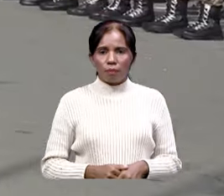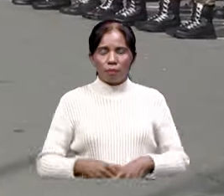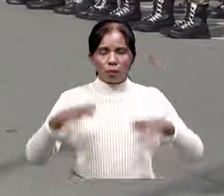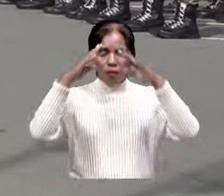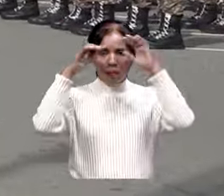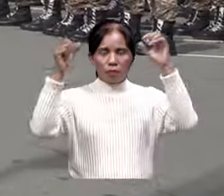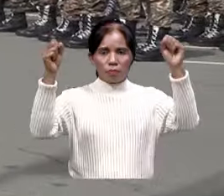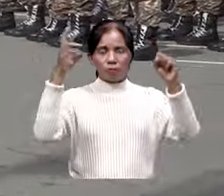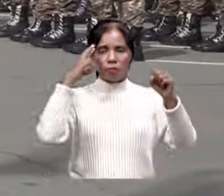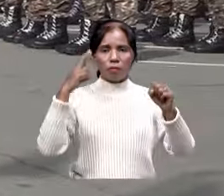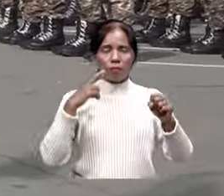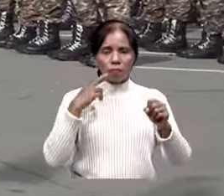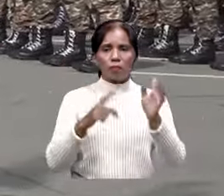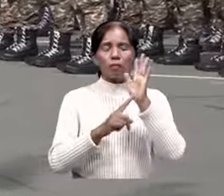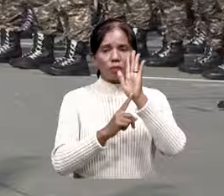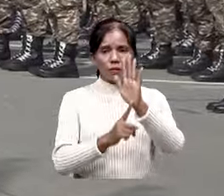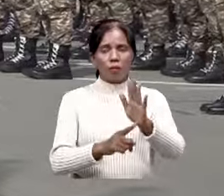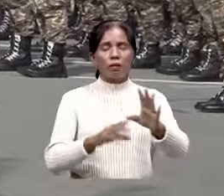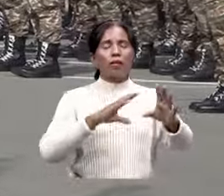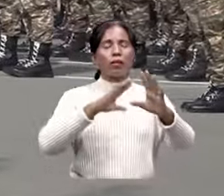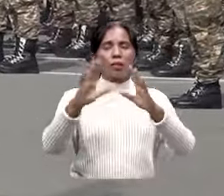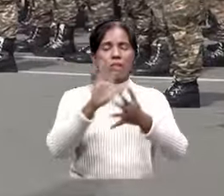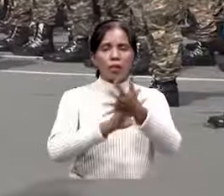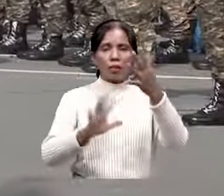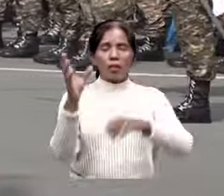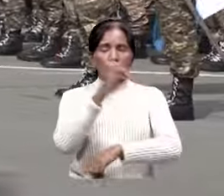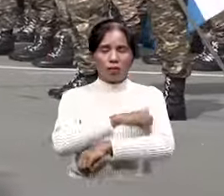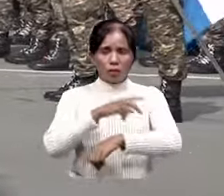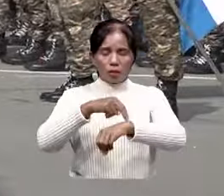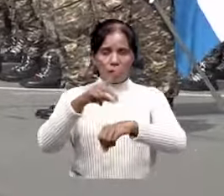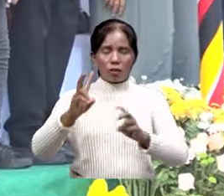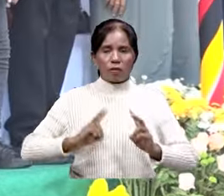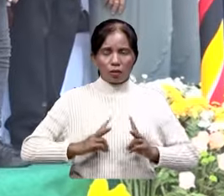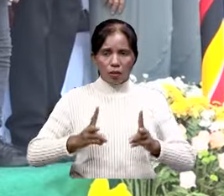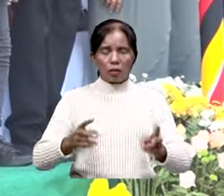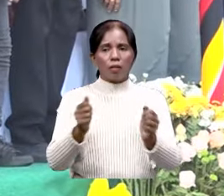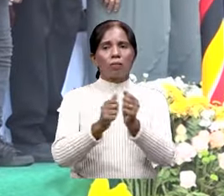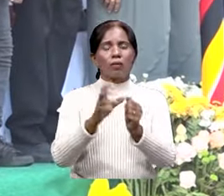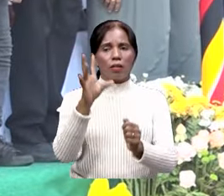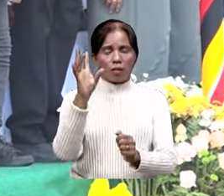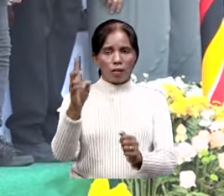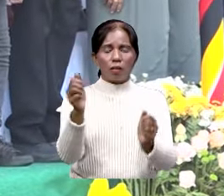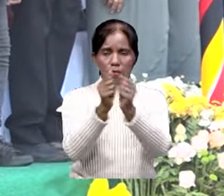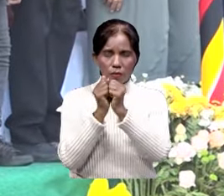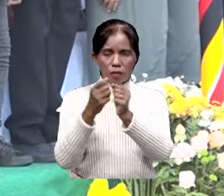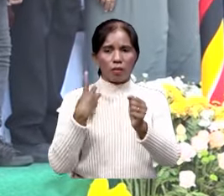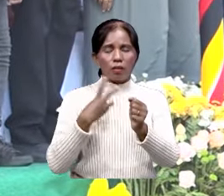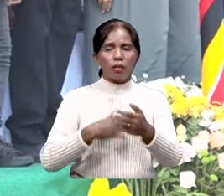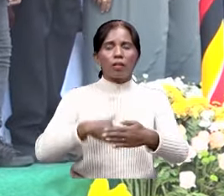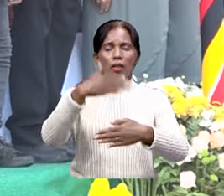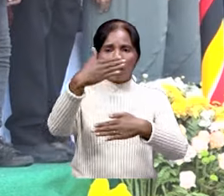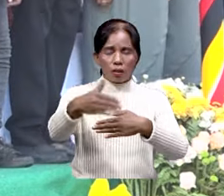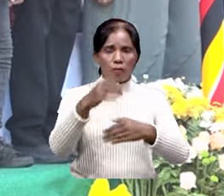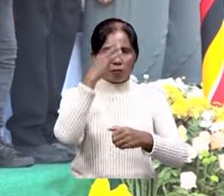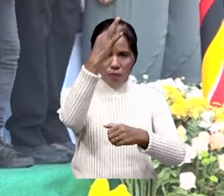Presidente Republika Atole Hirakne ia komemorasaun loro nasional veteranus badala hitu ho tema hamutu kita sehakat hamutu pa